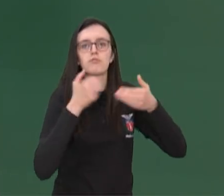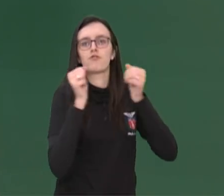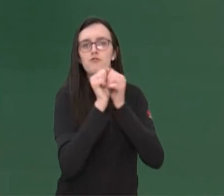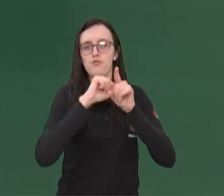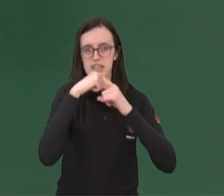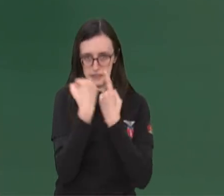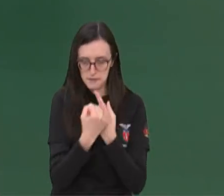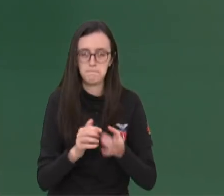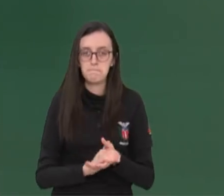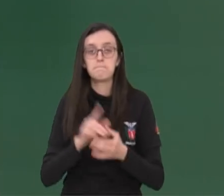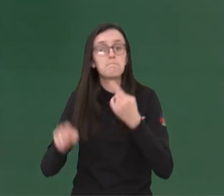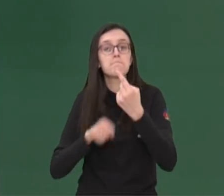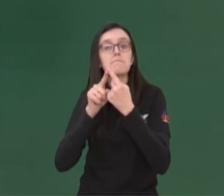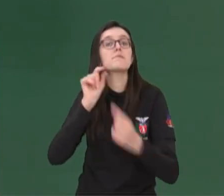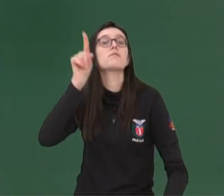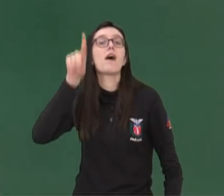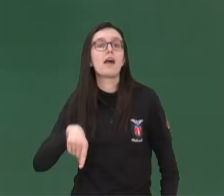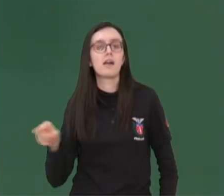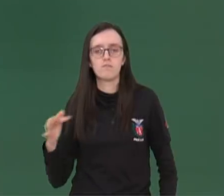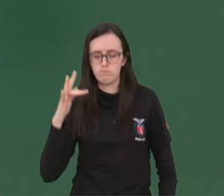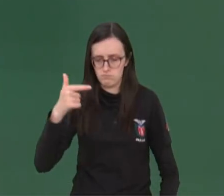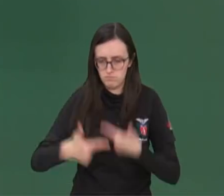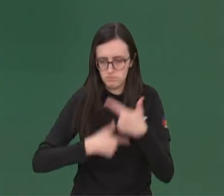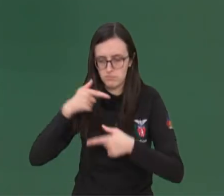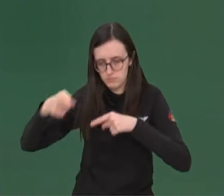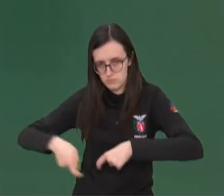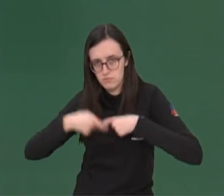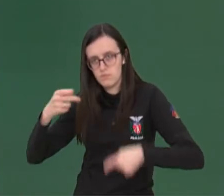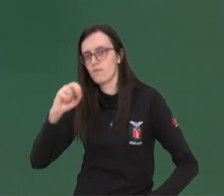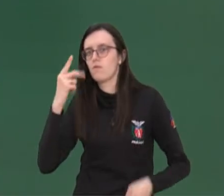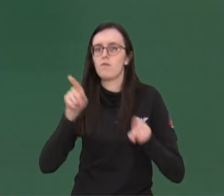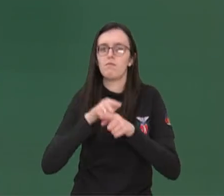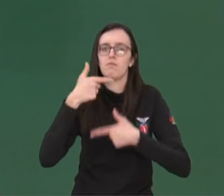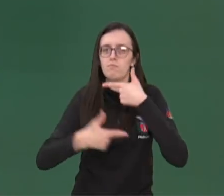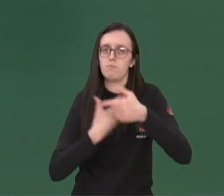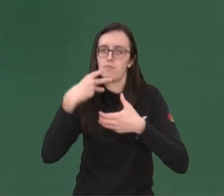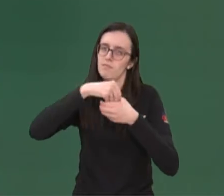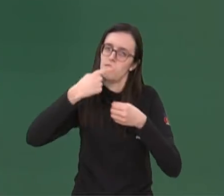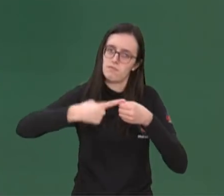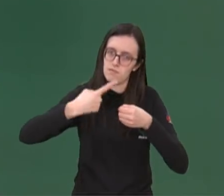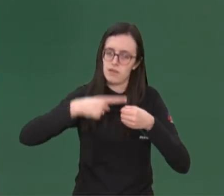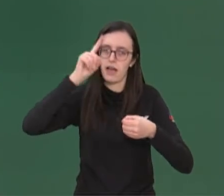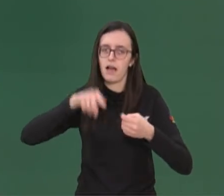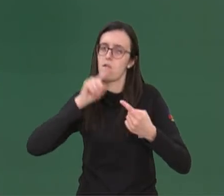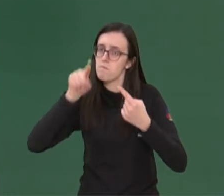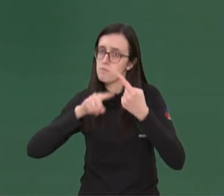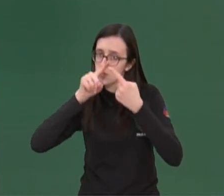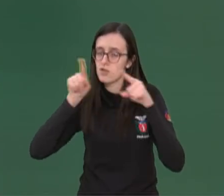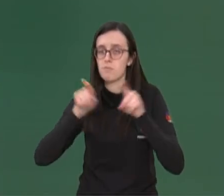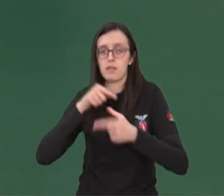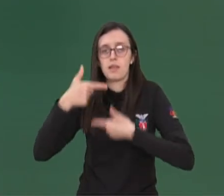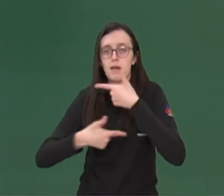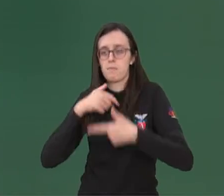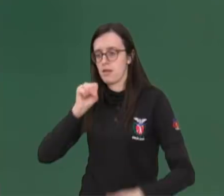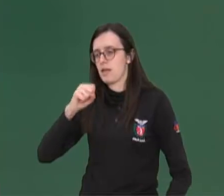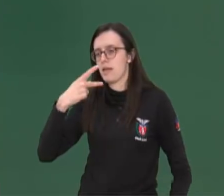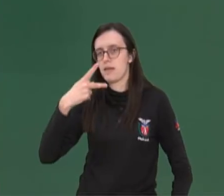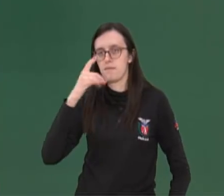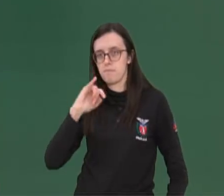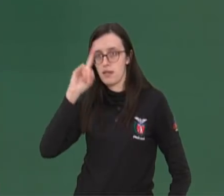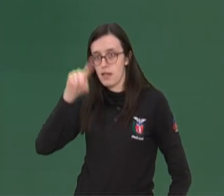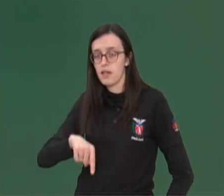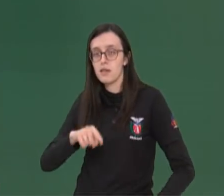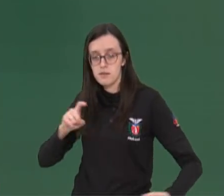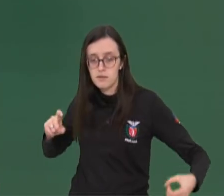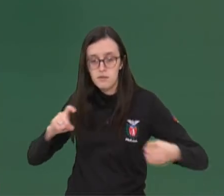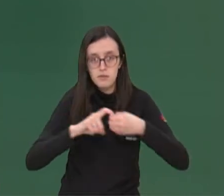sociedade. Seu destino seria tornar-se um trabalhador rural ou um trabalhador urbano. Essa é uma das funções, então, do SPI